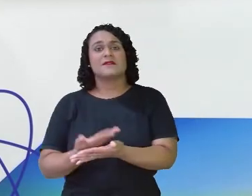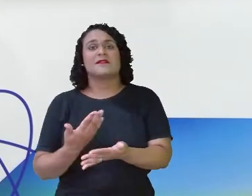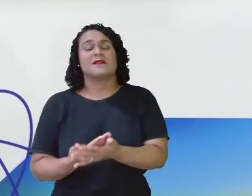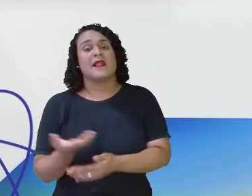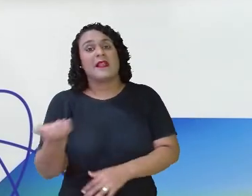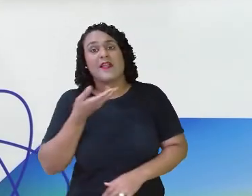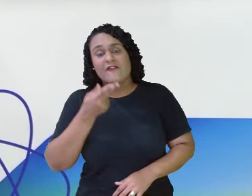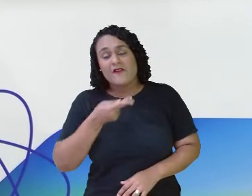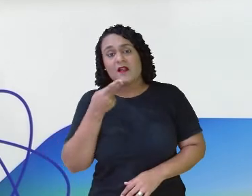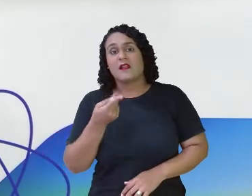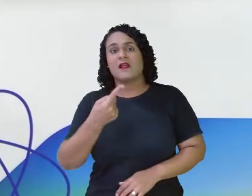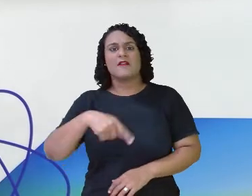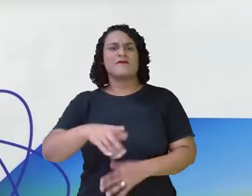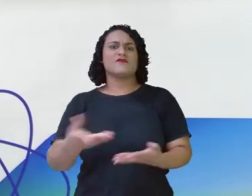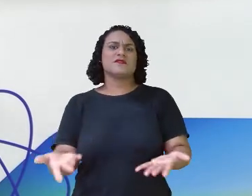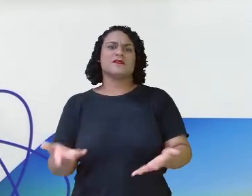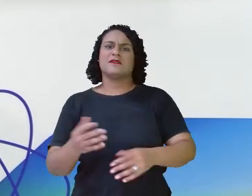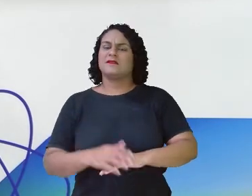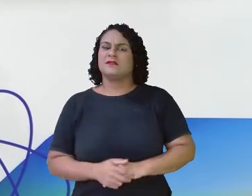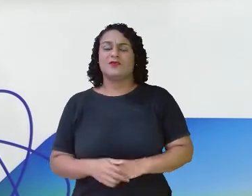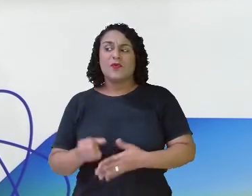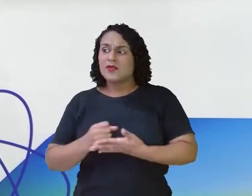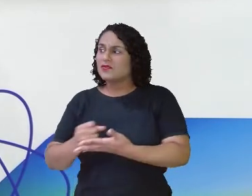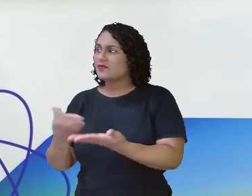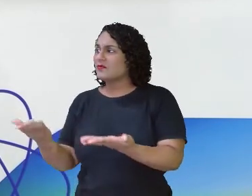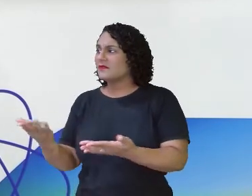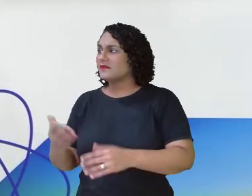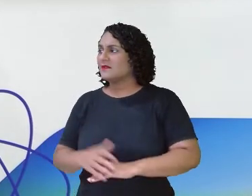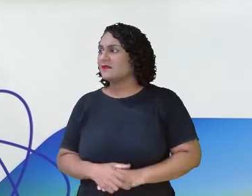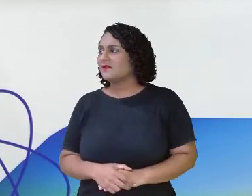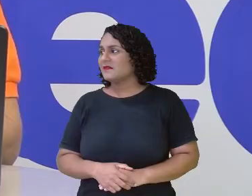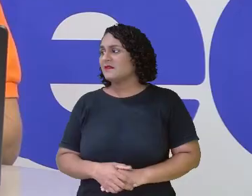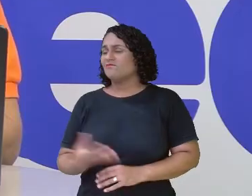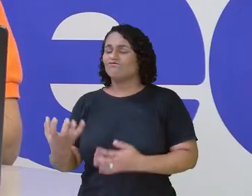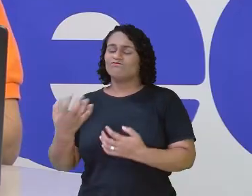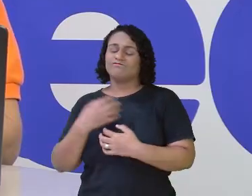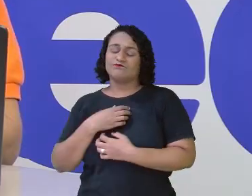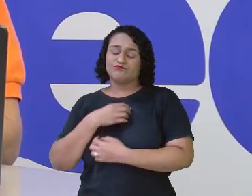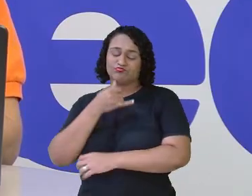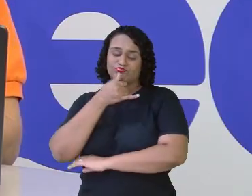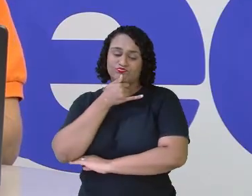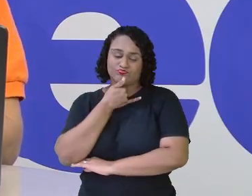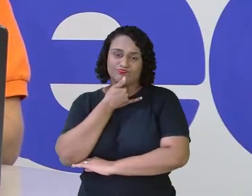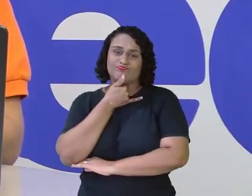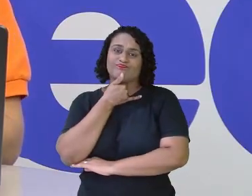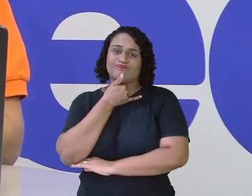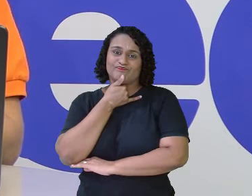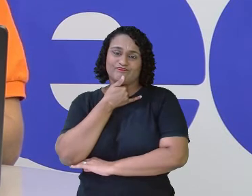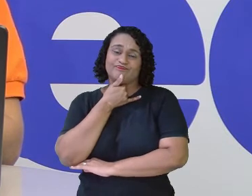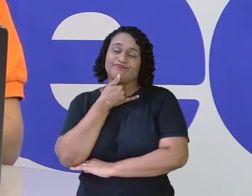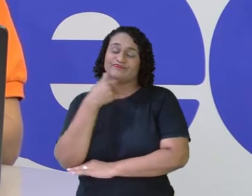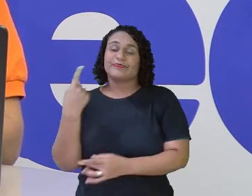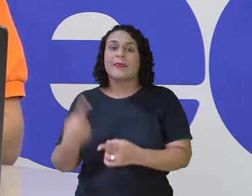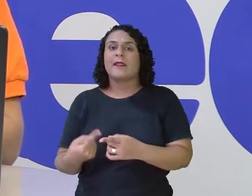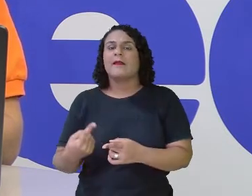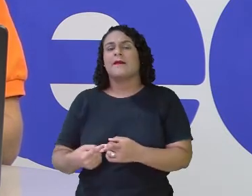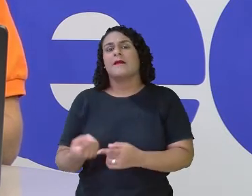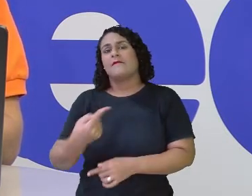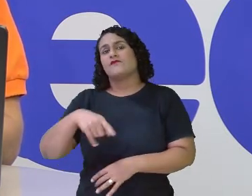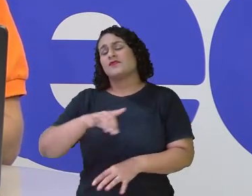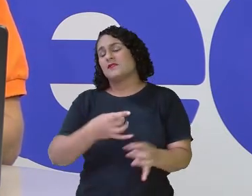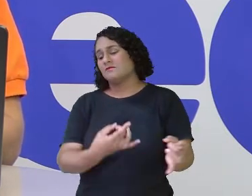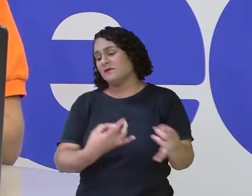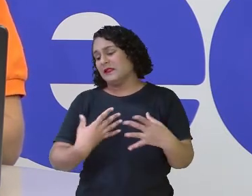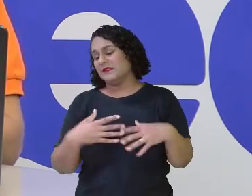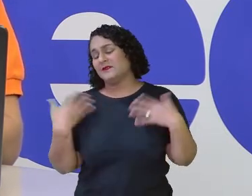e vocês não dão assim assunto para ela falar. Eu fico triste. Né? Eu fico triste porque vocês me